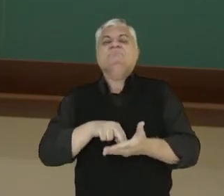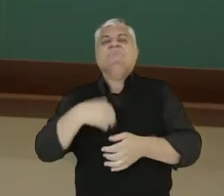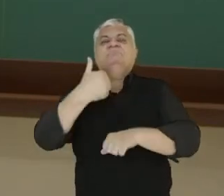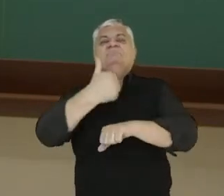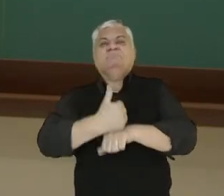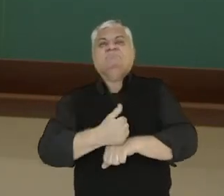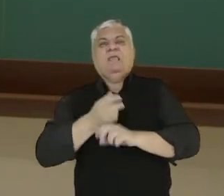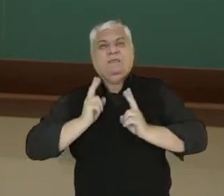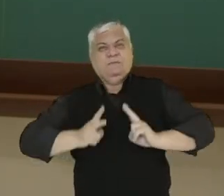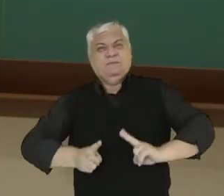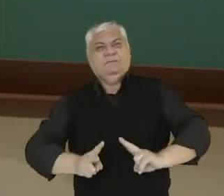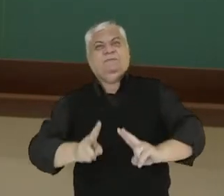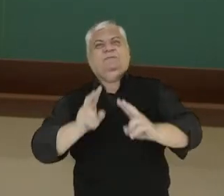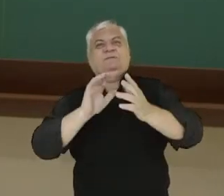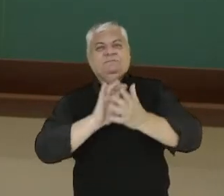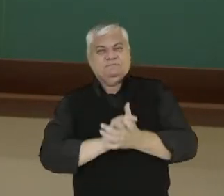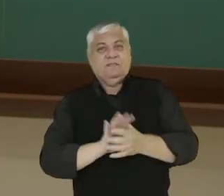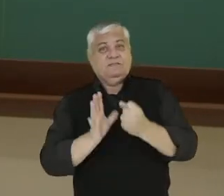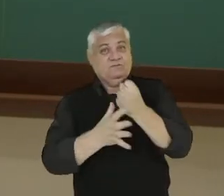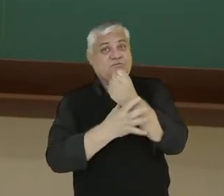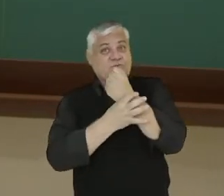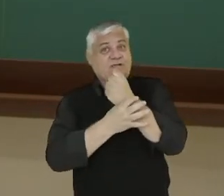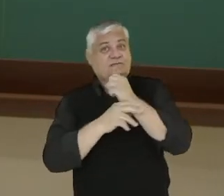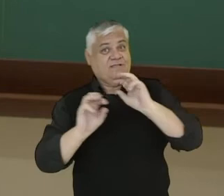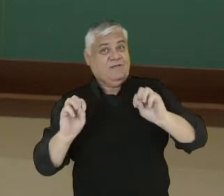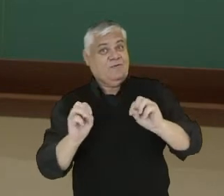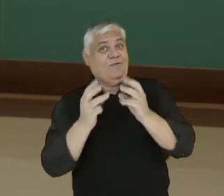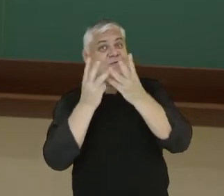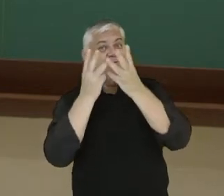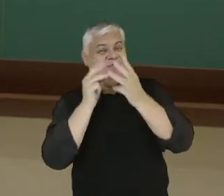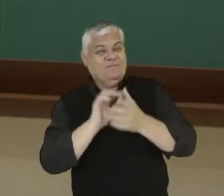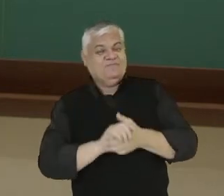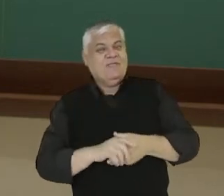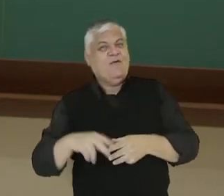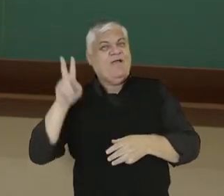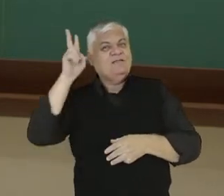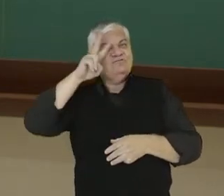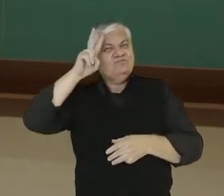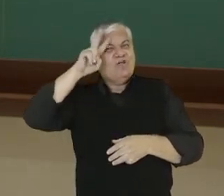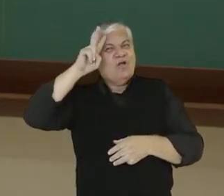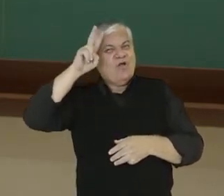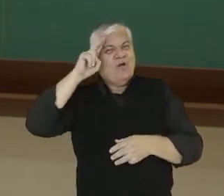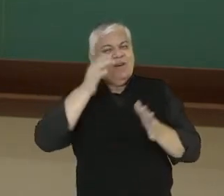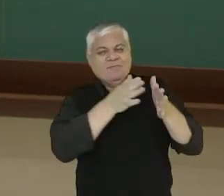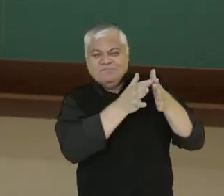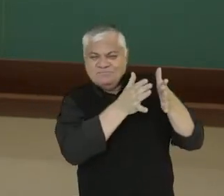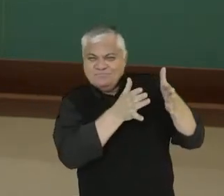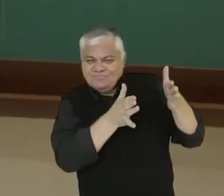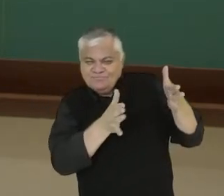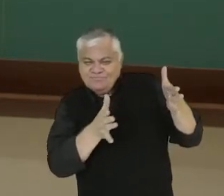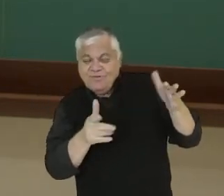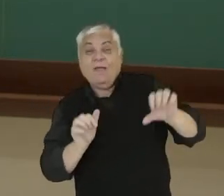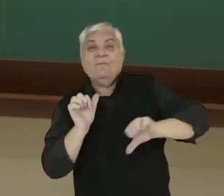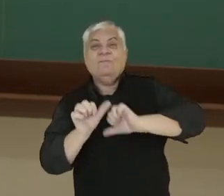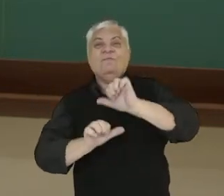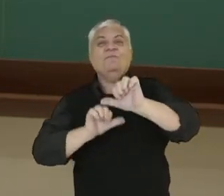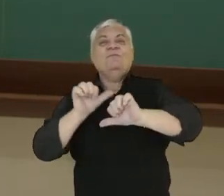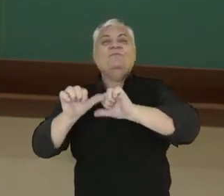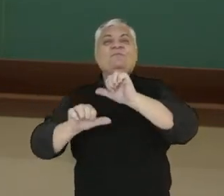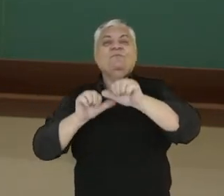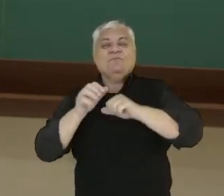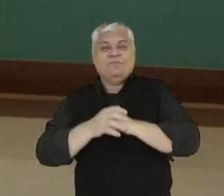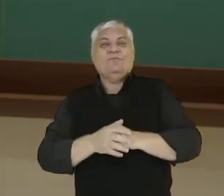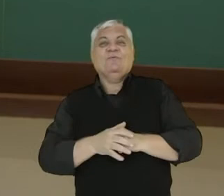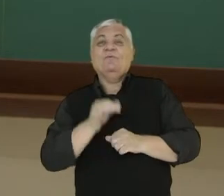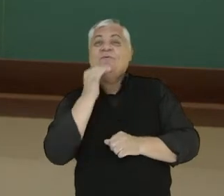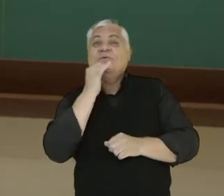membro permanente do Conselho de Segurança da ONU. Então, um fator histórico, né, geopolítico, que modificou as